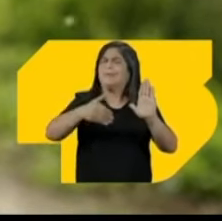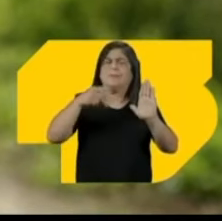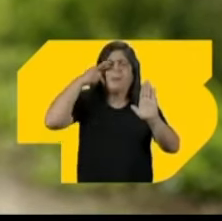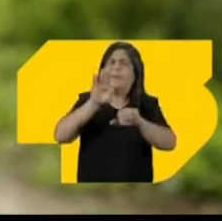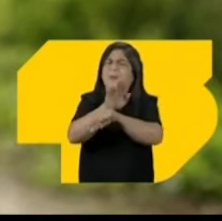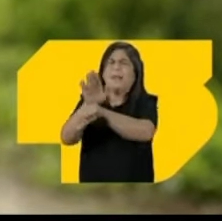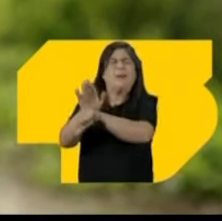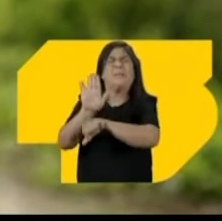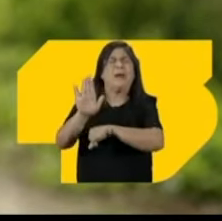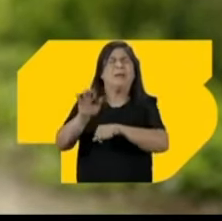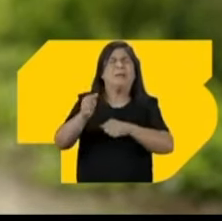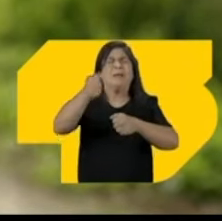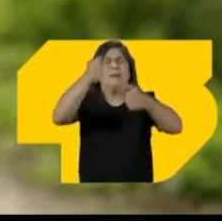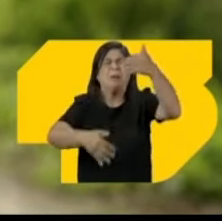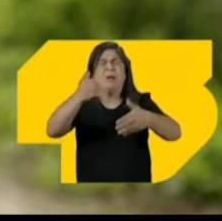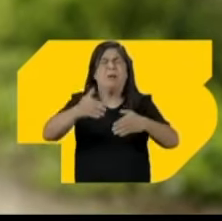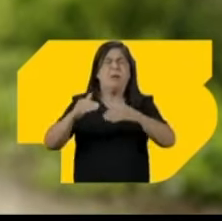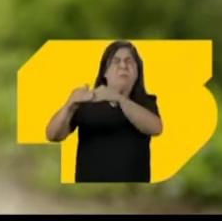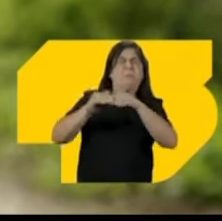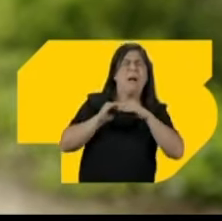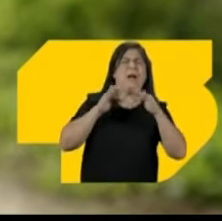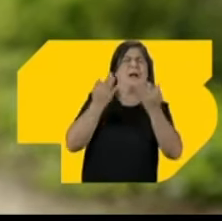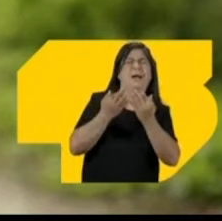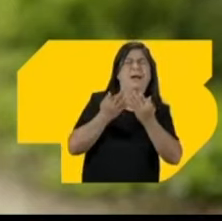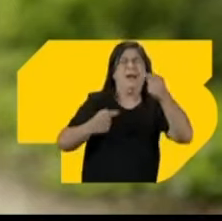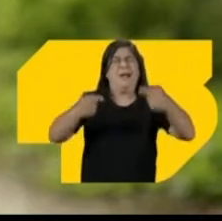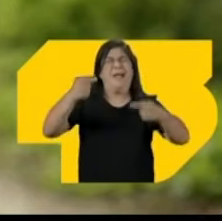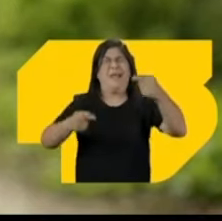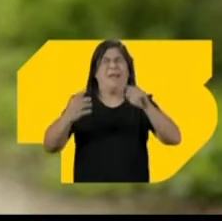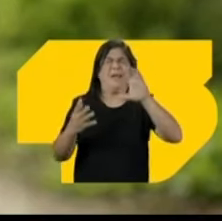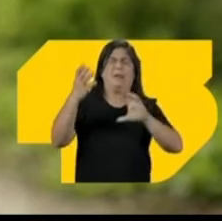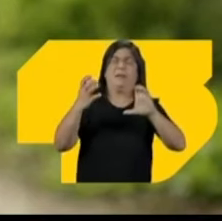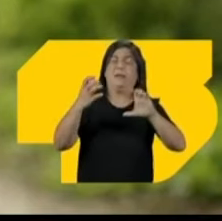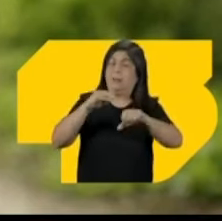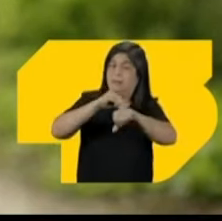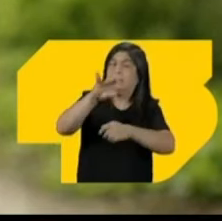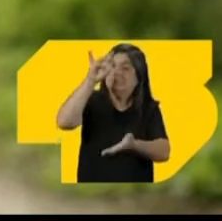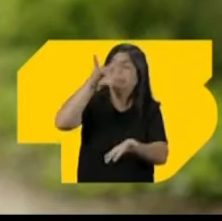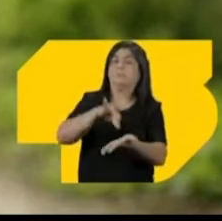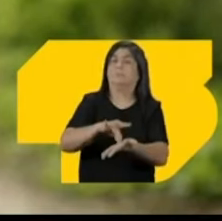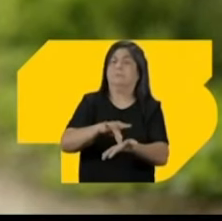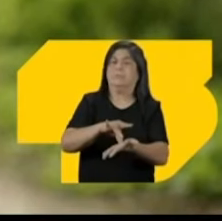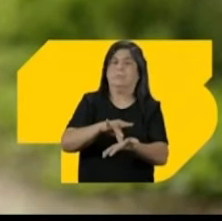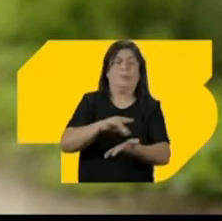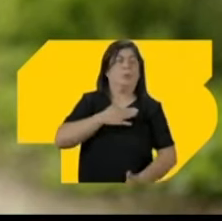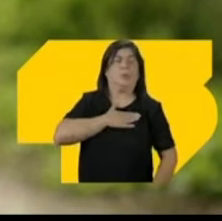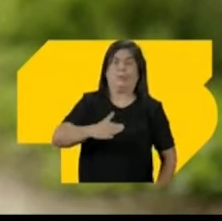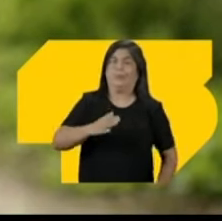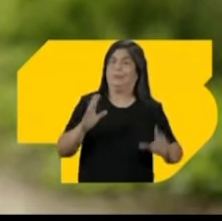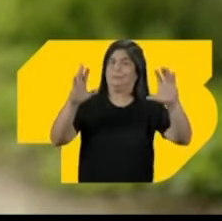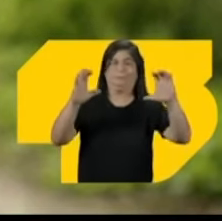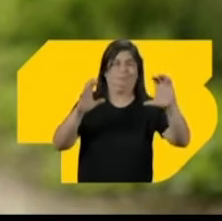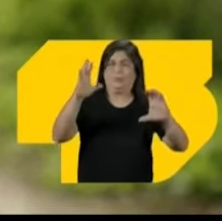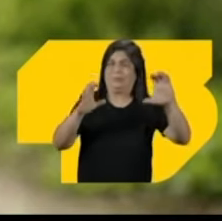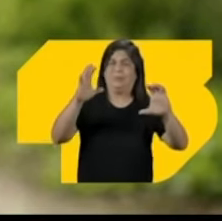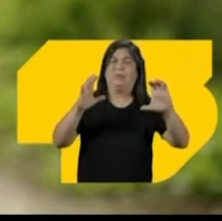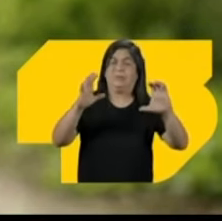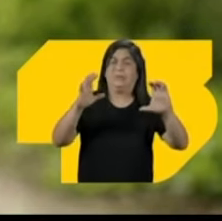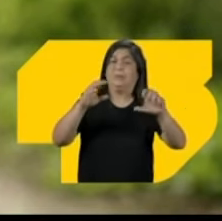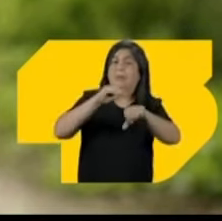fazendo ataques pessoais à minha família. Eu vim falar com vocês com muita sinceridade. Eu detesto briga. Para mim está muito claro que esse